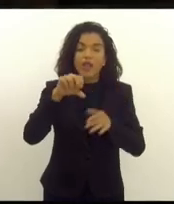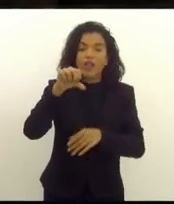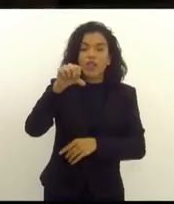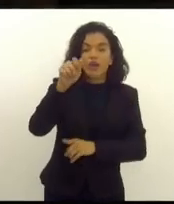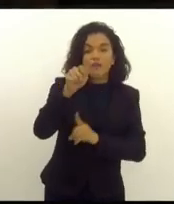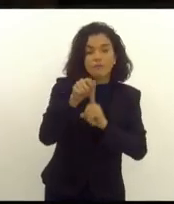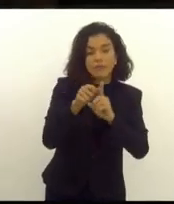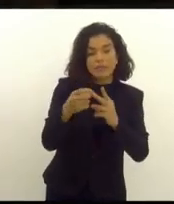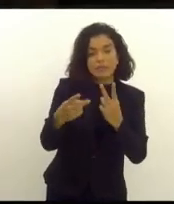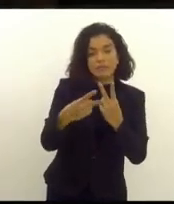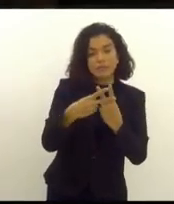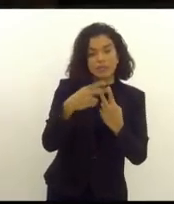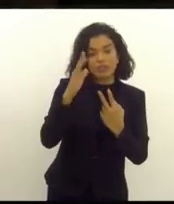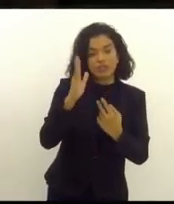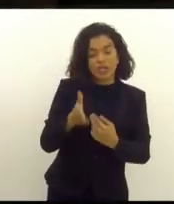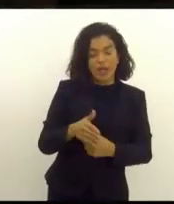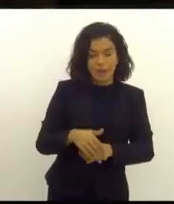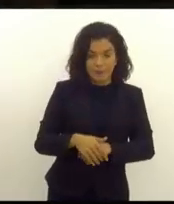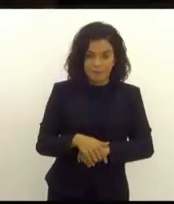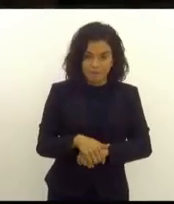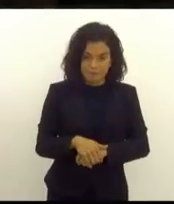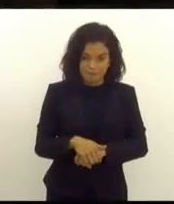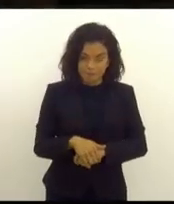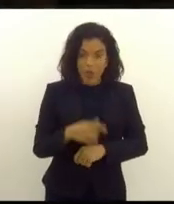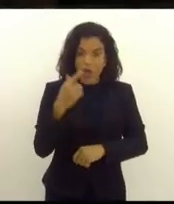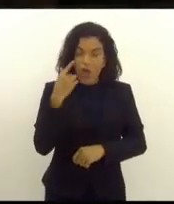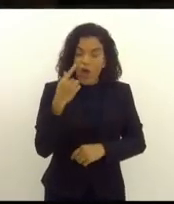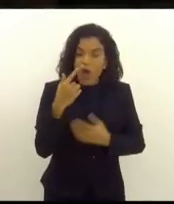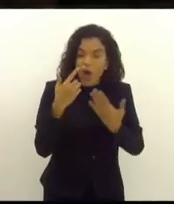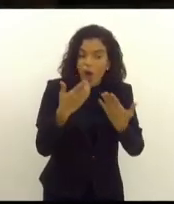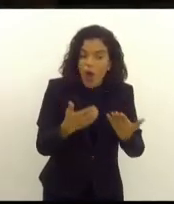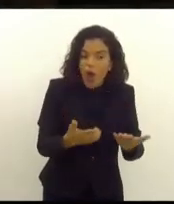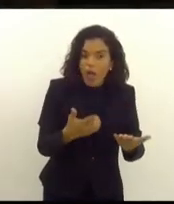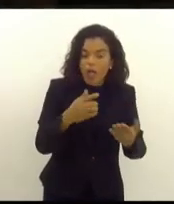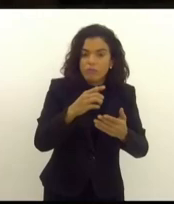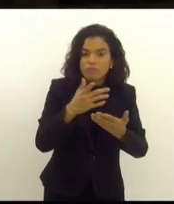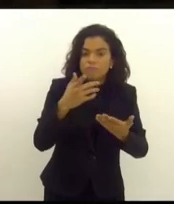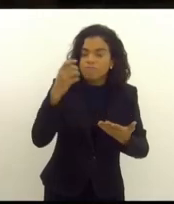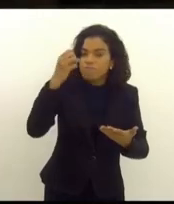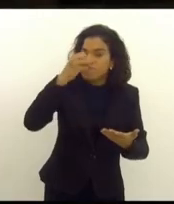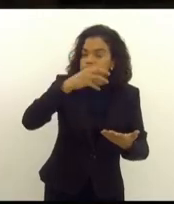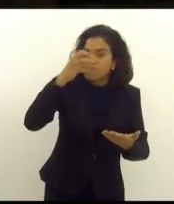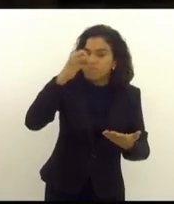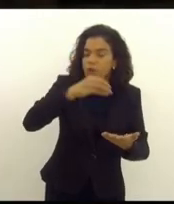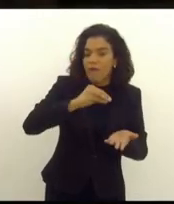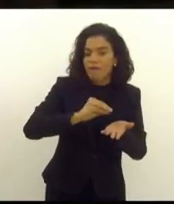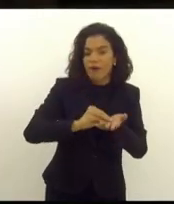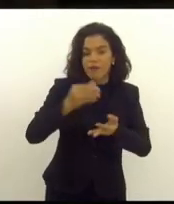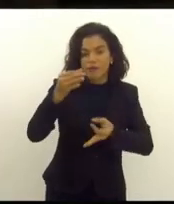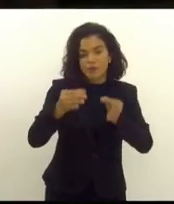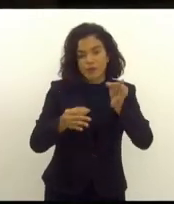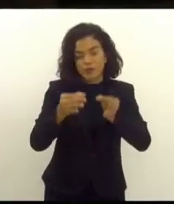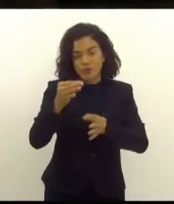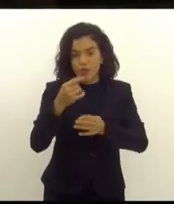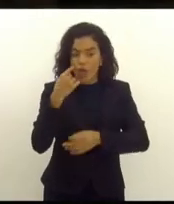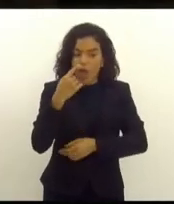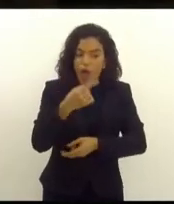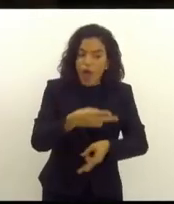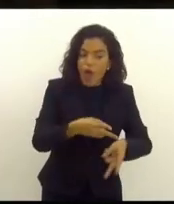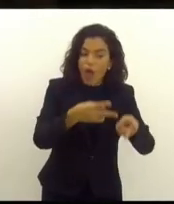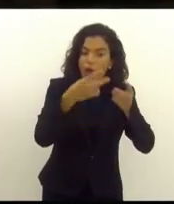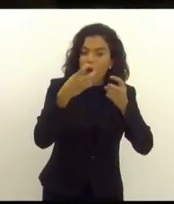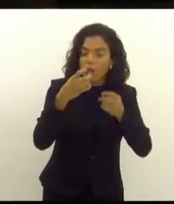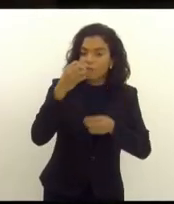meses presos em média Olha o absurdo da Injustiça o absurdo